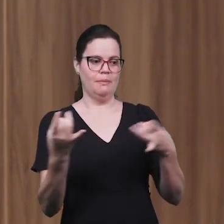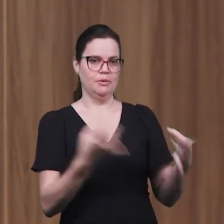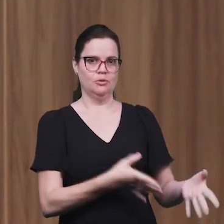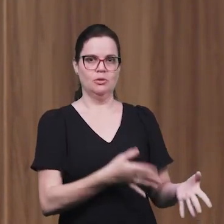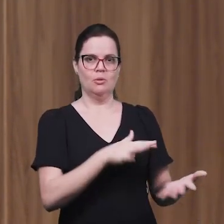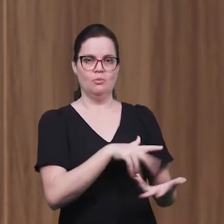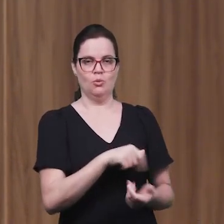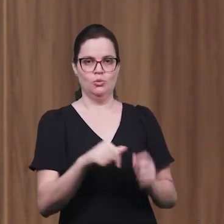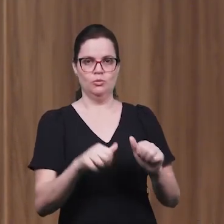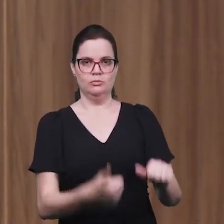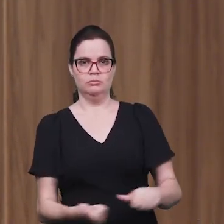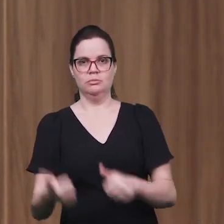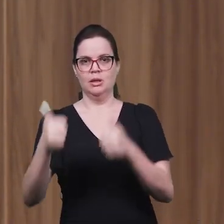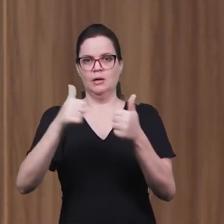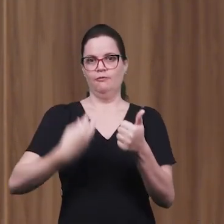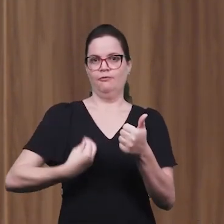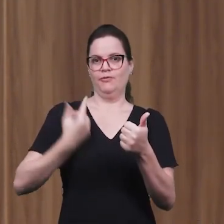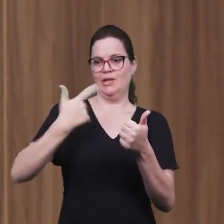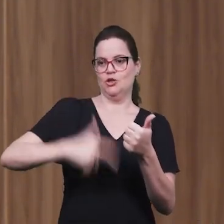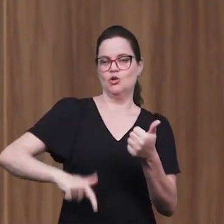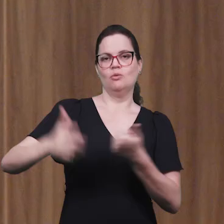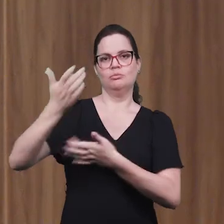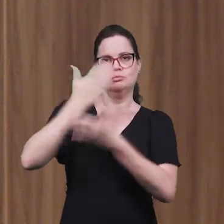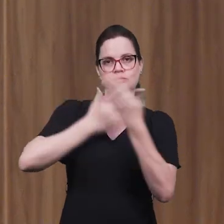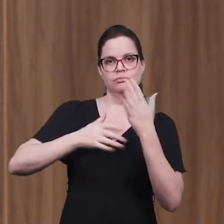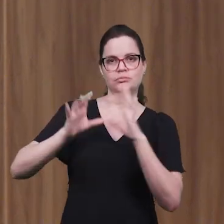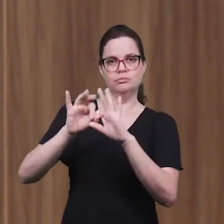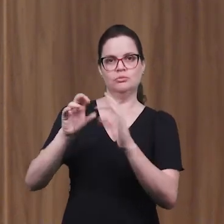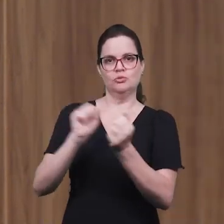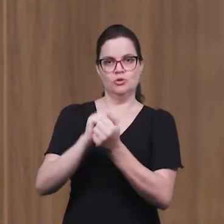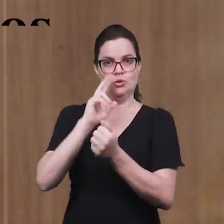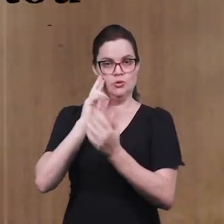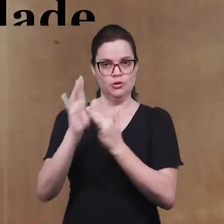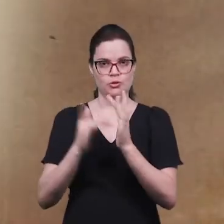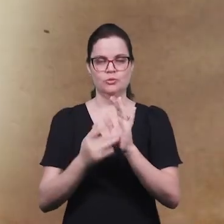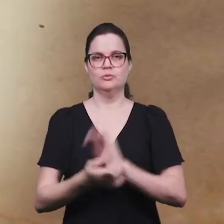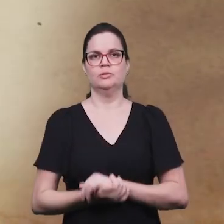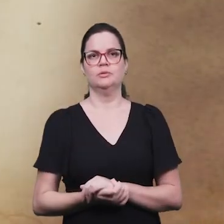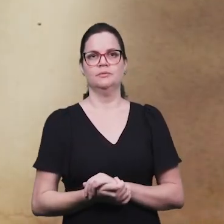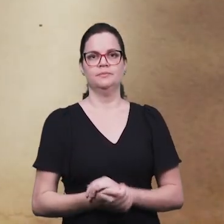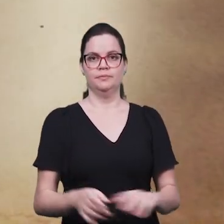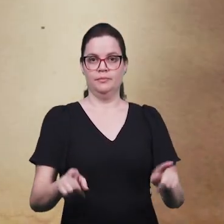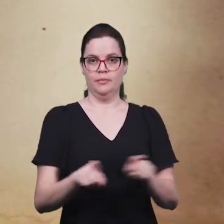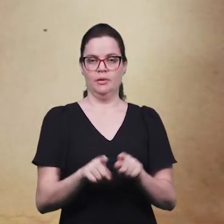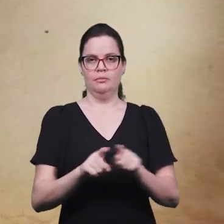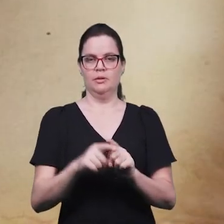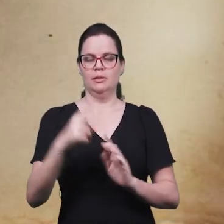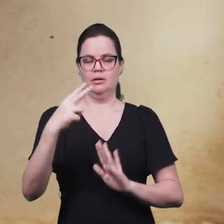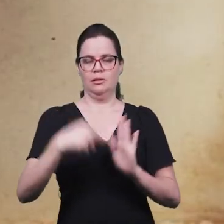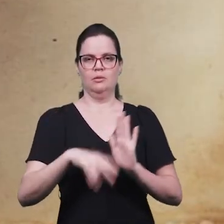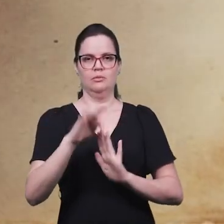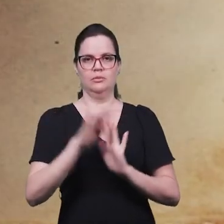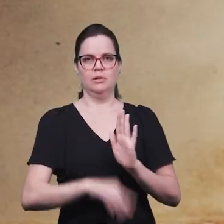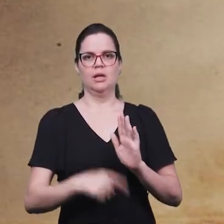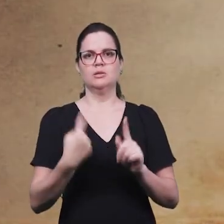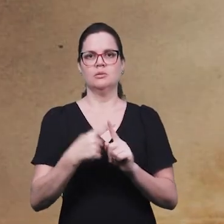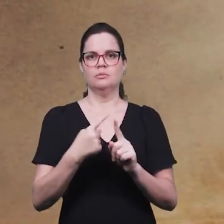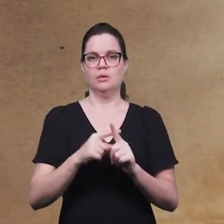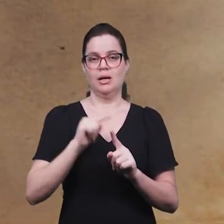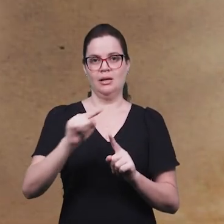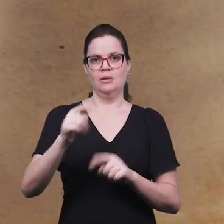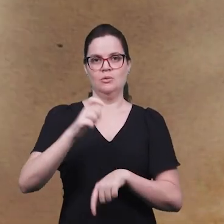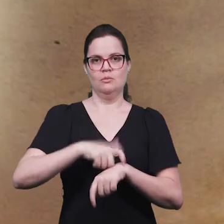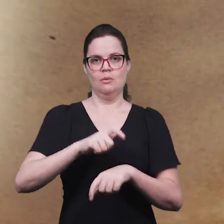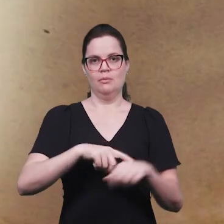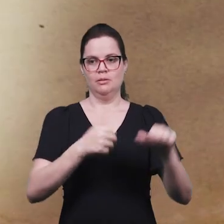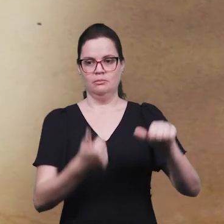que nós vamos ler que vai confirmar isso. De sorte que fomos sepultados com ele pelo batismo